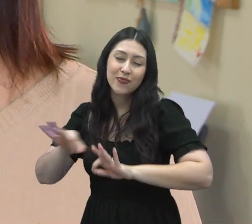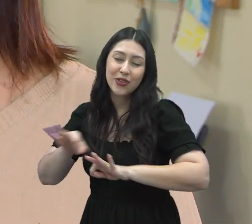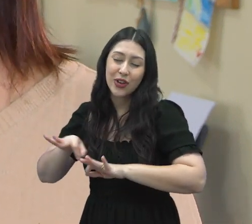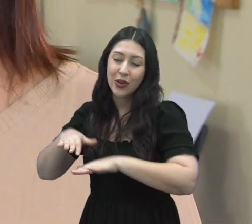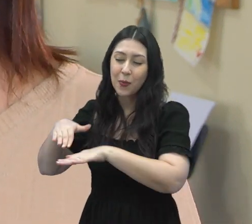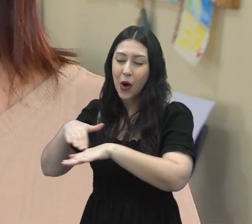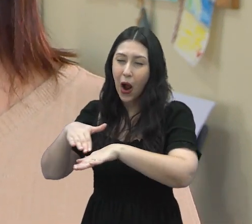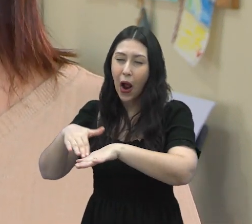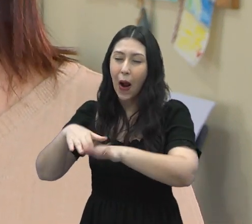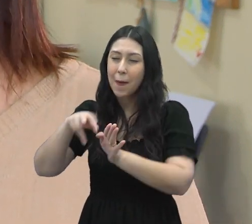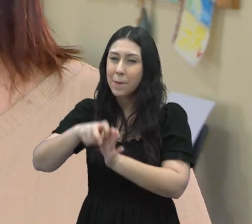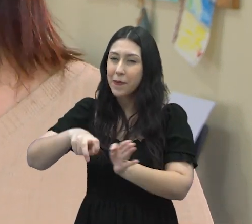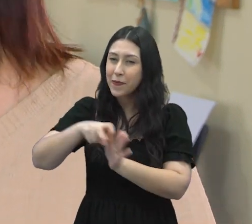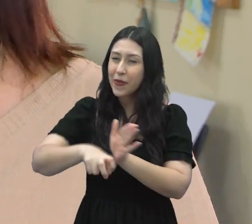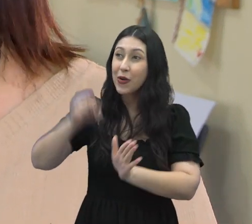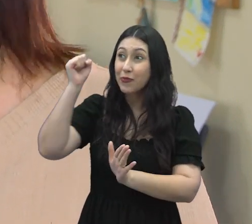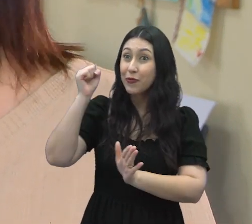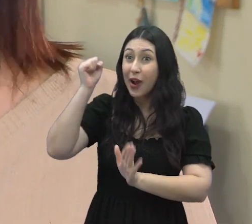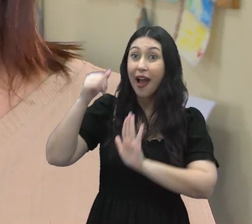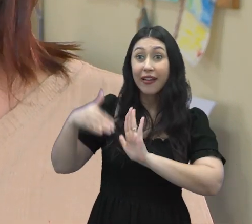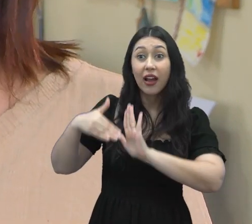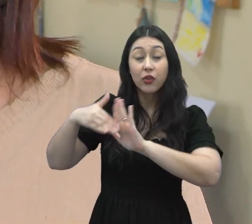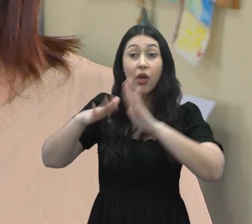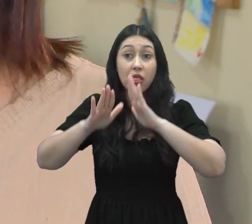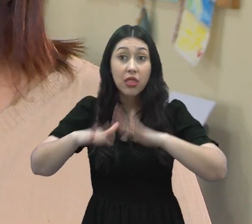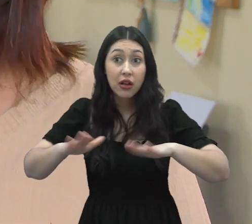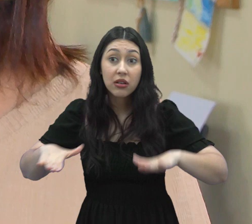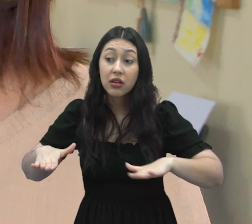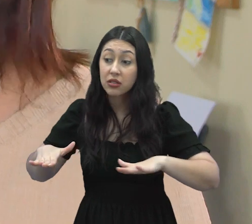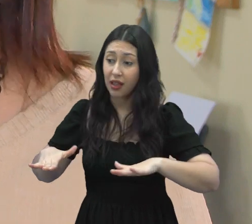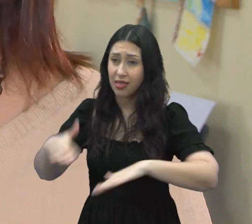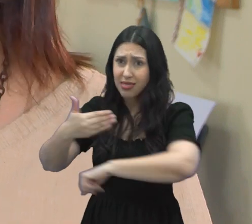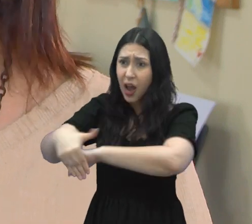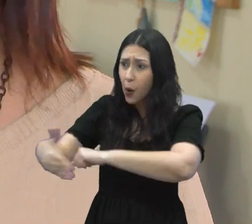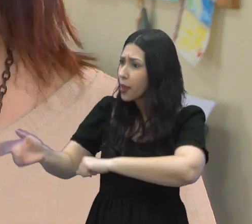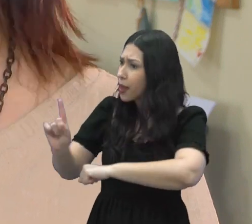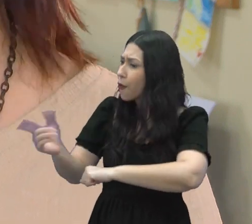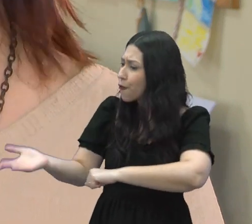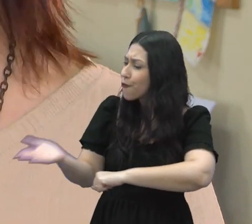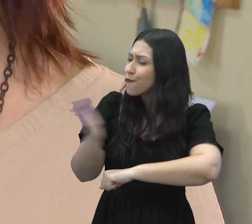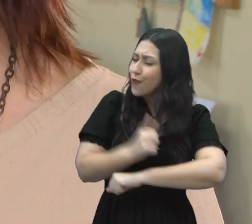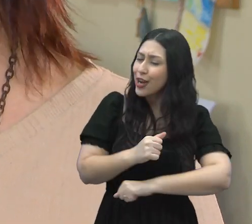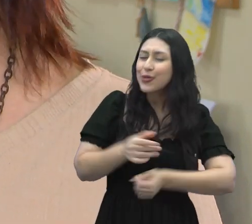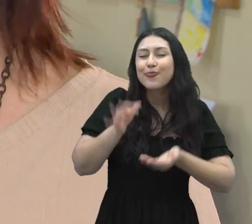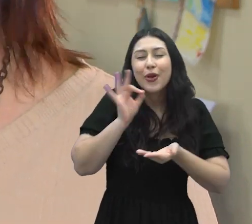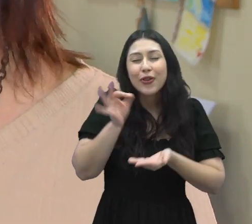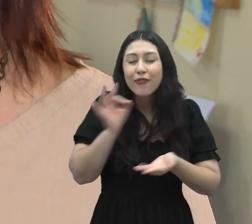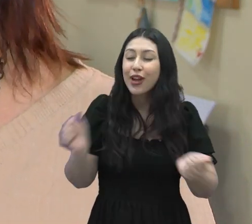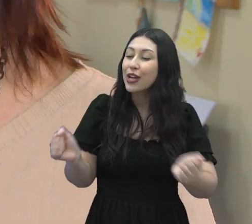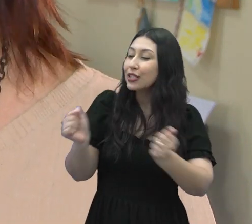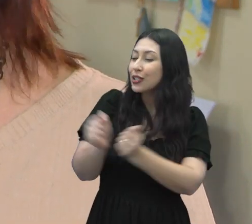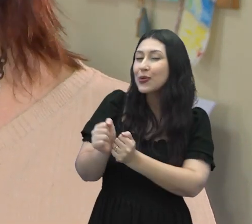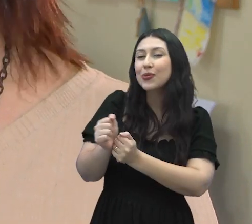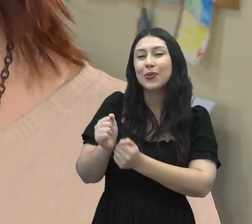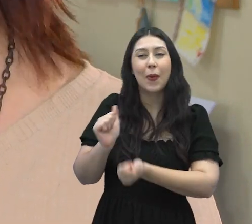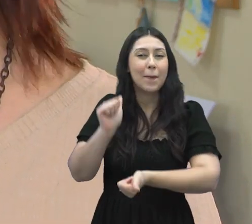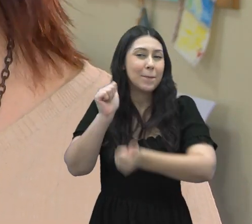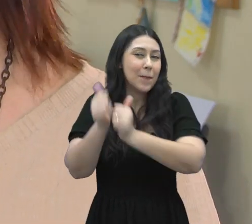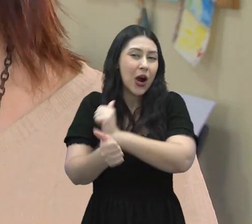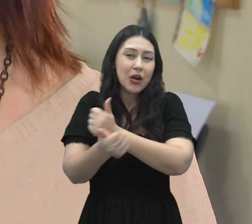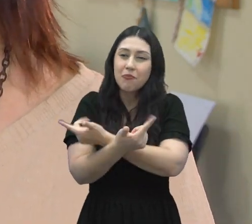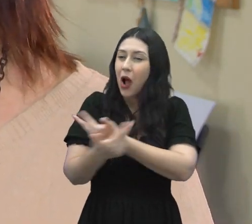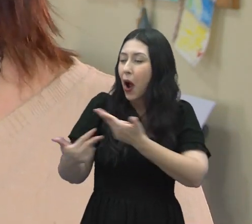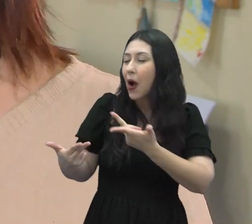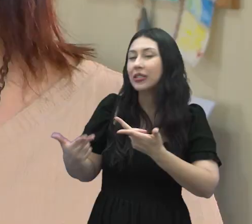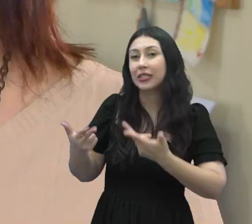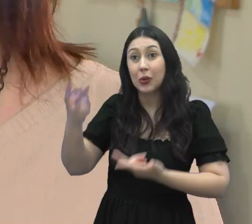projeto Trenzinho, cujo objetivo é tirar a criança da rua com o oferecimento de um café da manhã e atividades culturais, esportivas